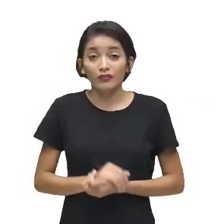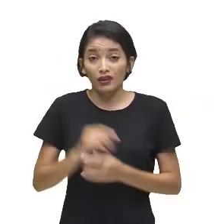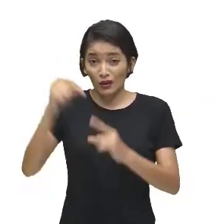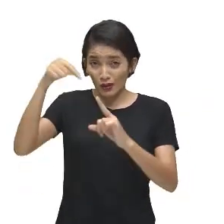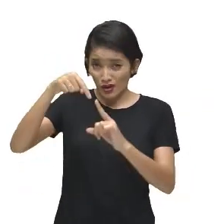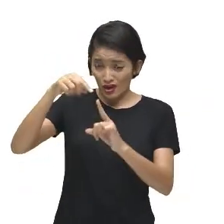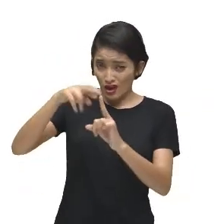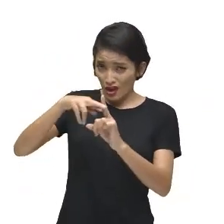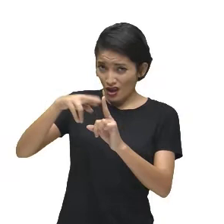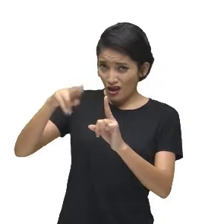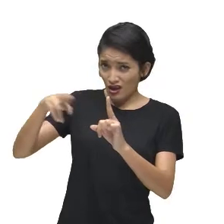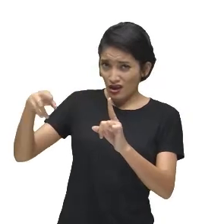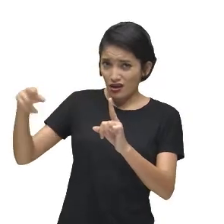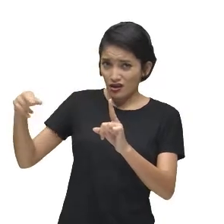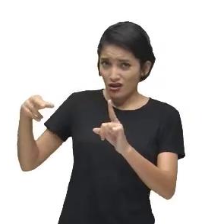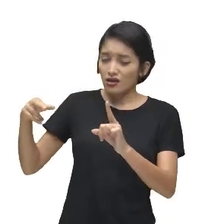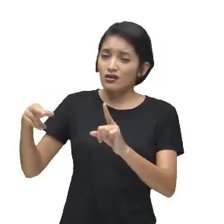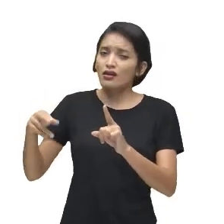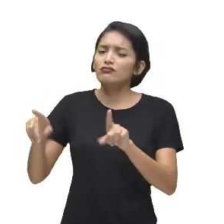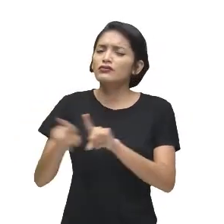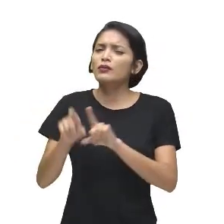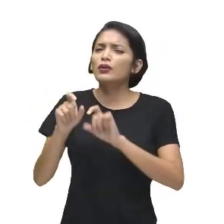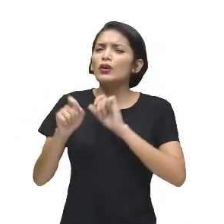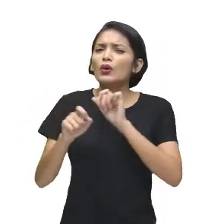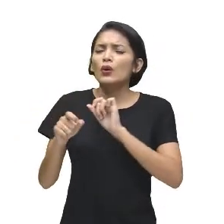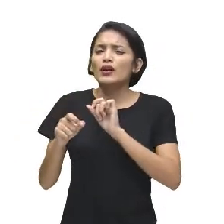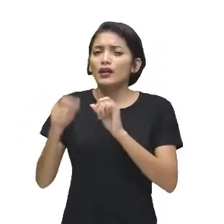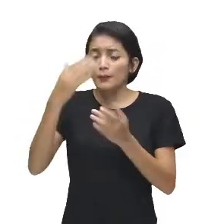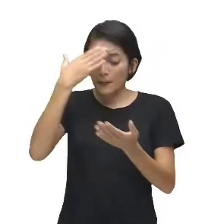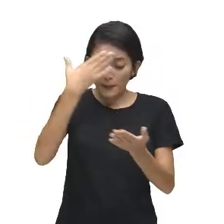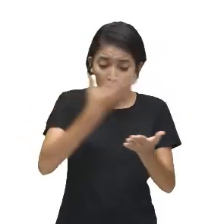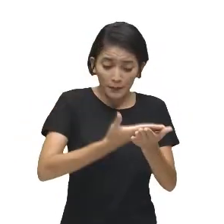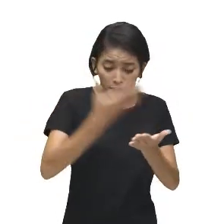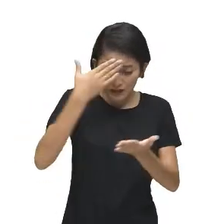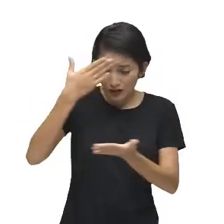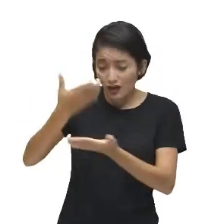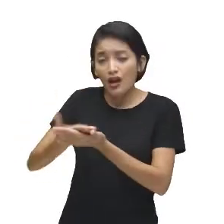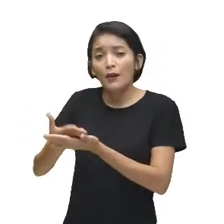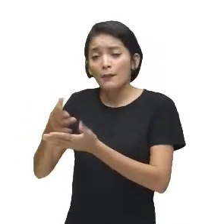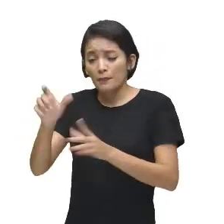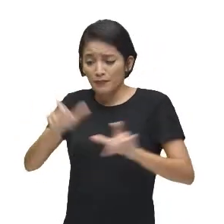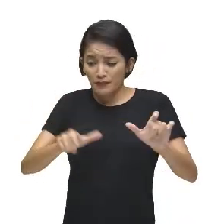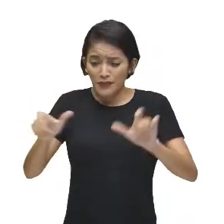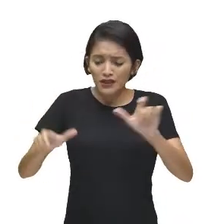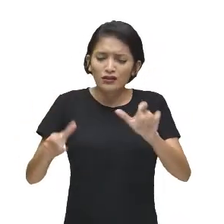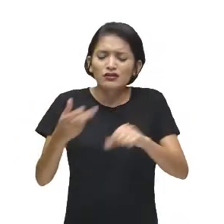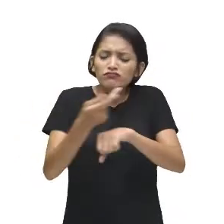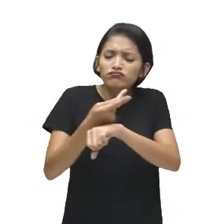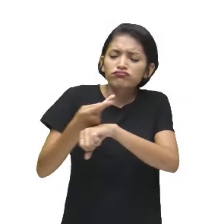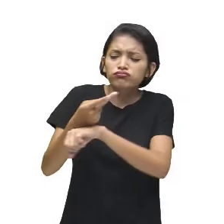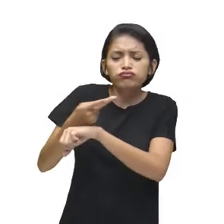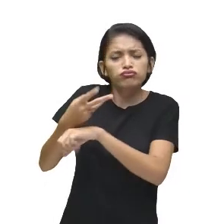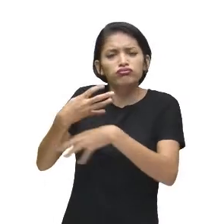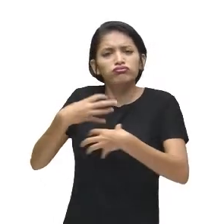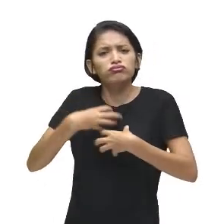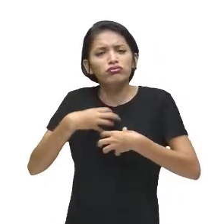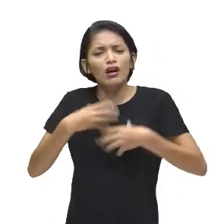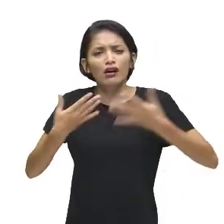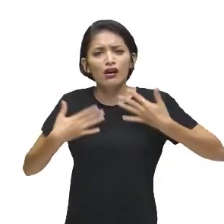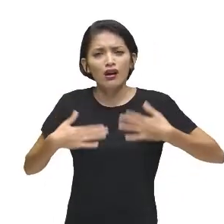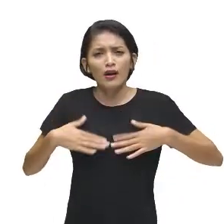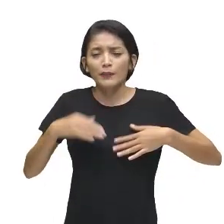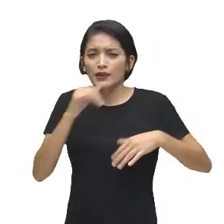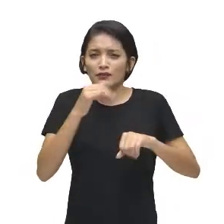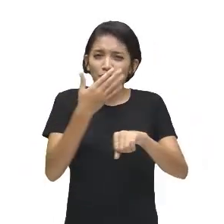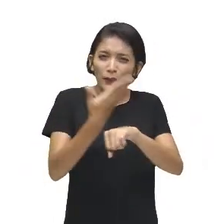Religião também é uma crença em que as pessoas buscam a satisfação nas práticas religiosas ou